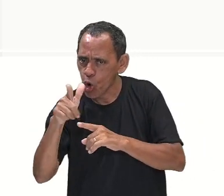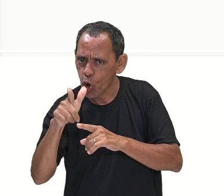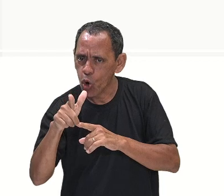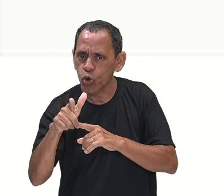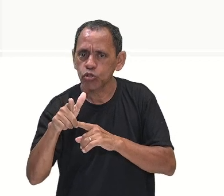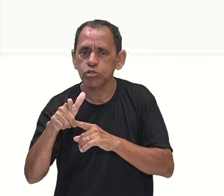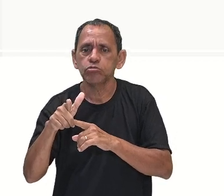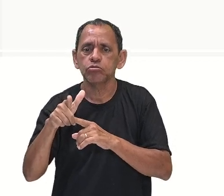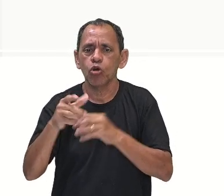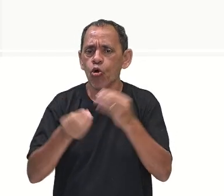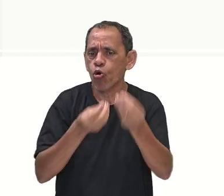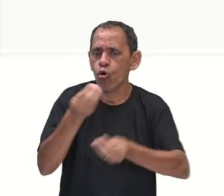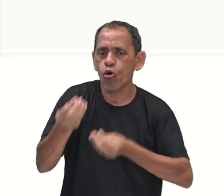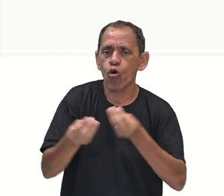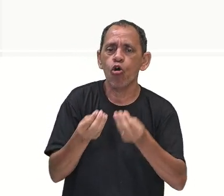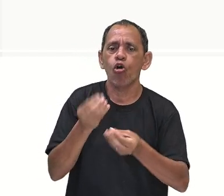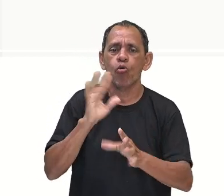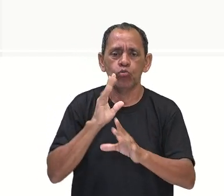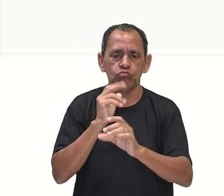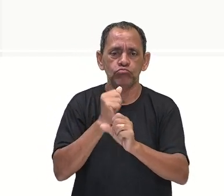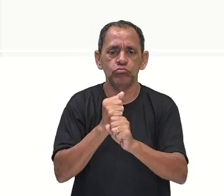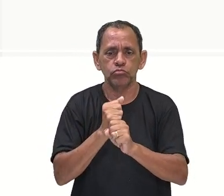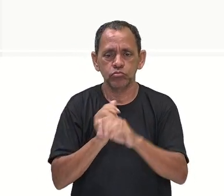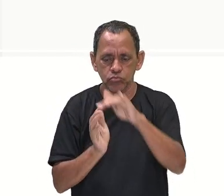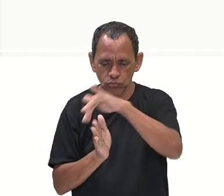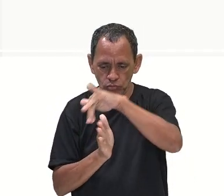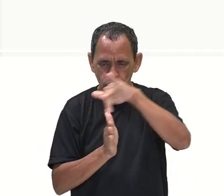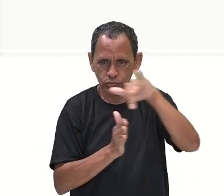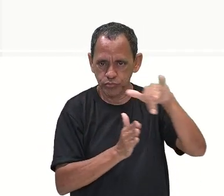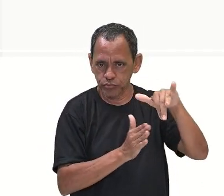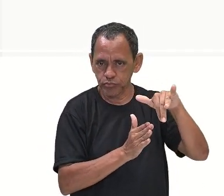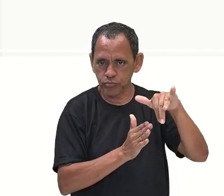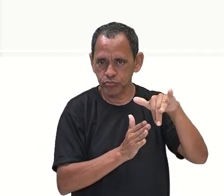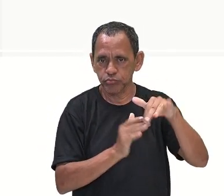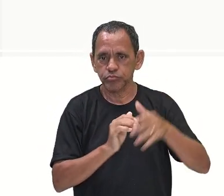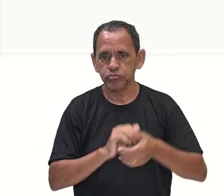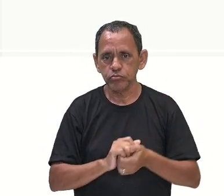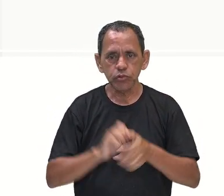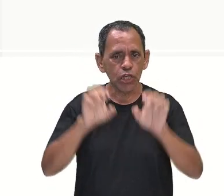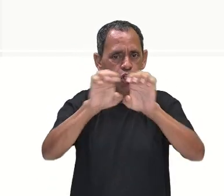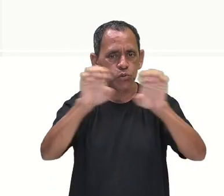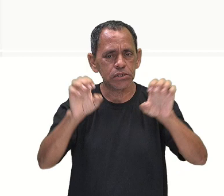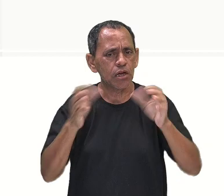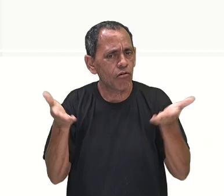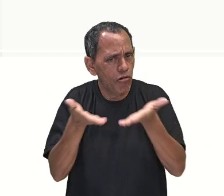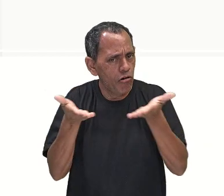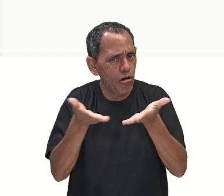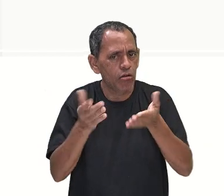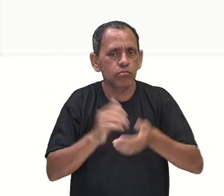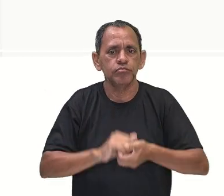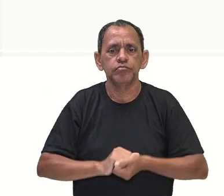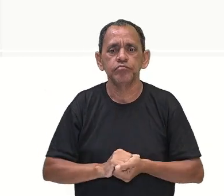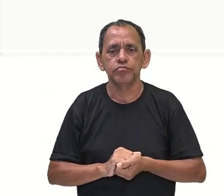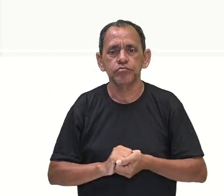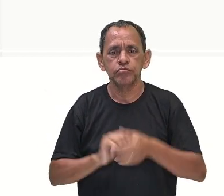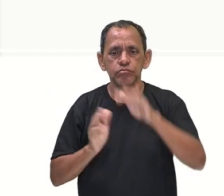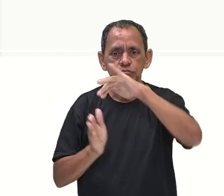do cilindro, que é exatamente a expressão que nós vamos mostrar para você agora. Olha só.